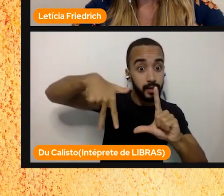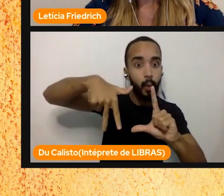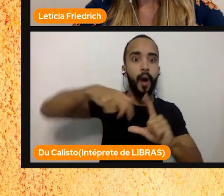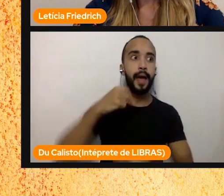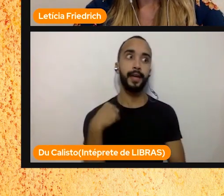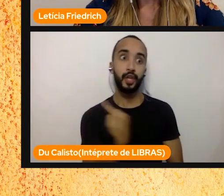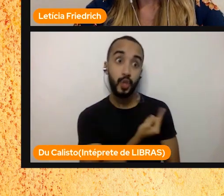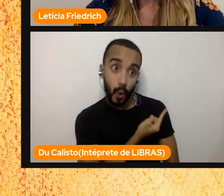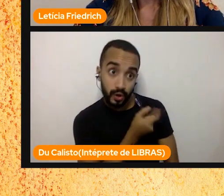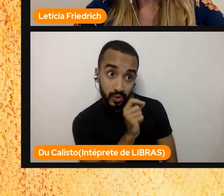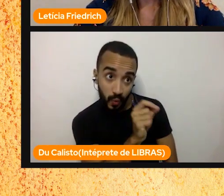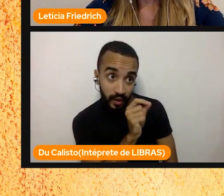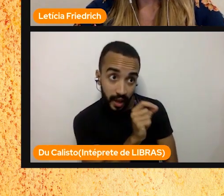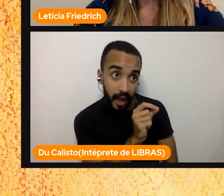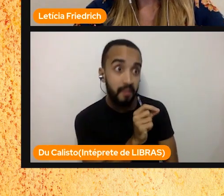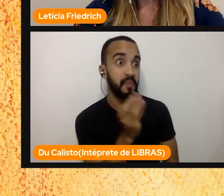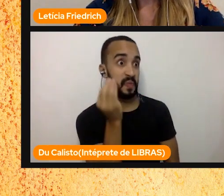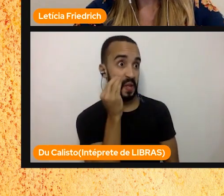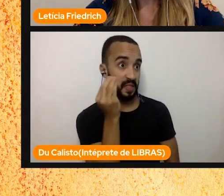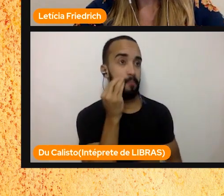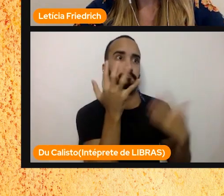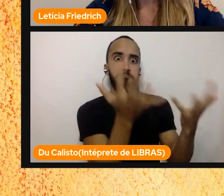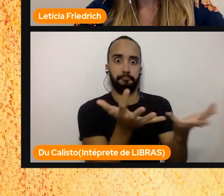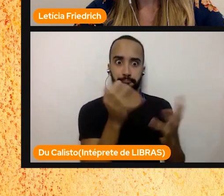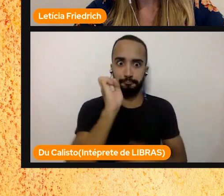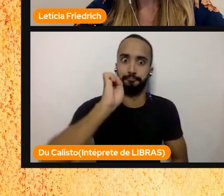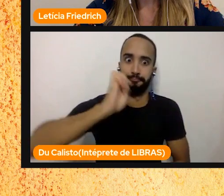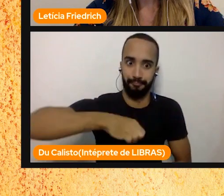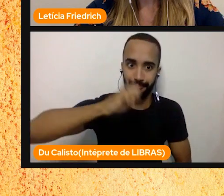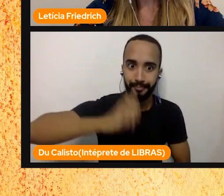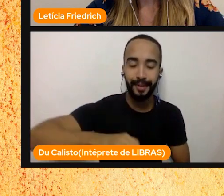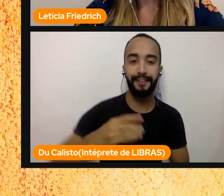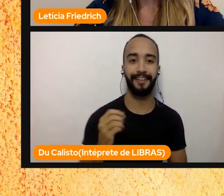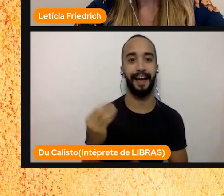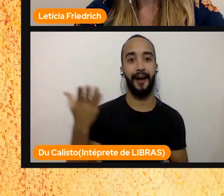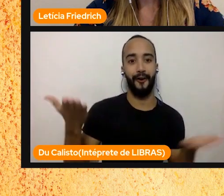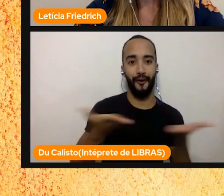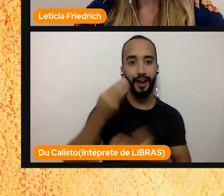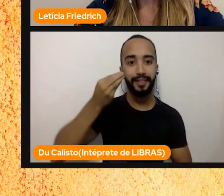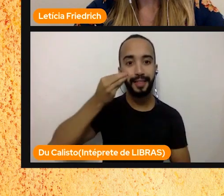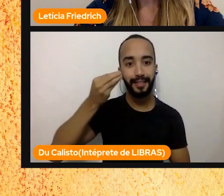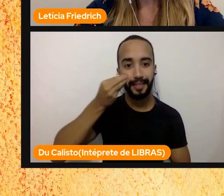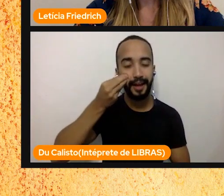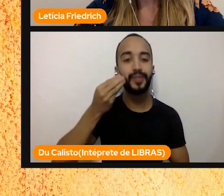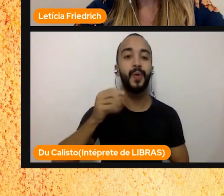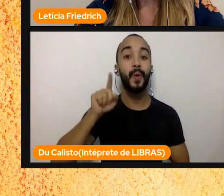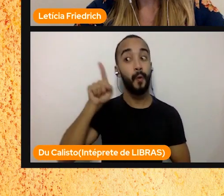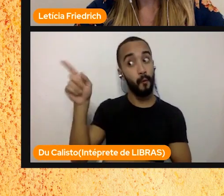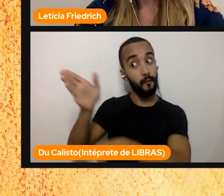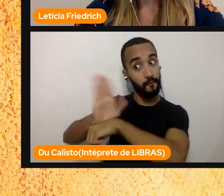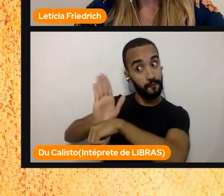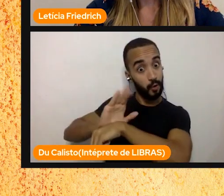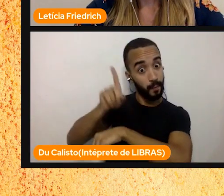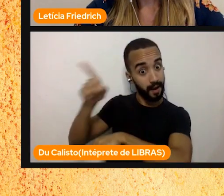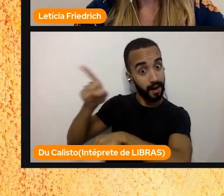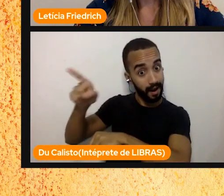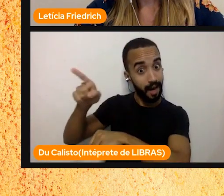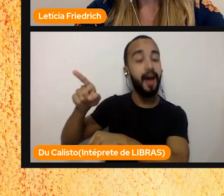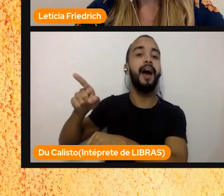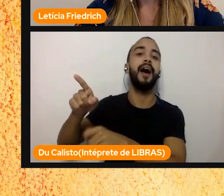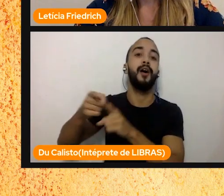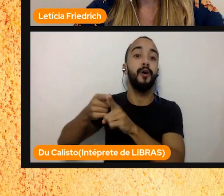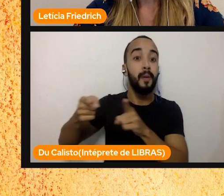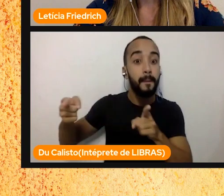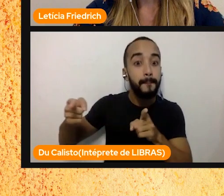e está fazendo um longa-metragem com o filme, que é um longa-metragem de documentário, mas fazendo na técnica toda